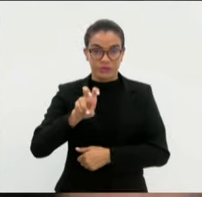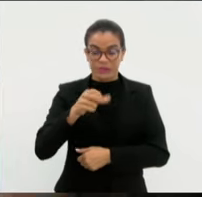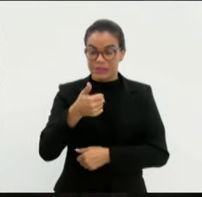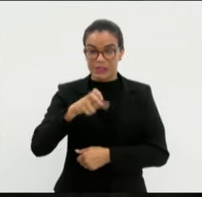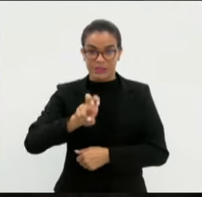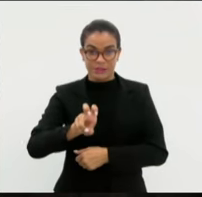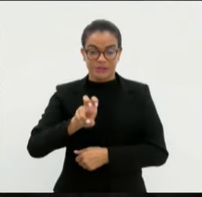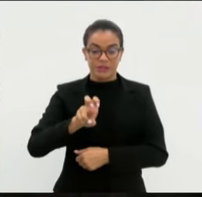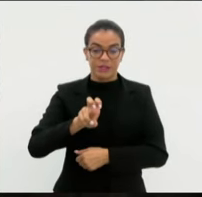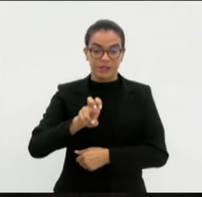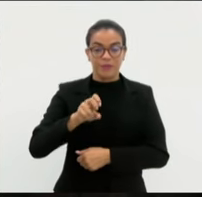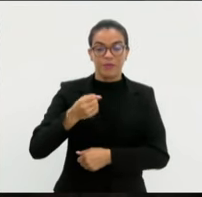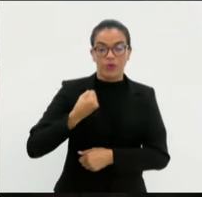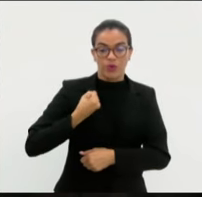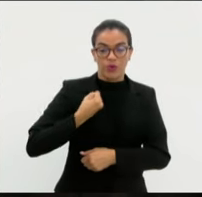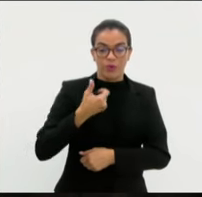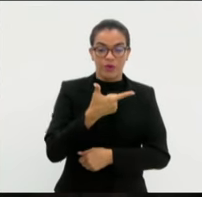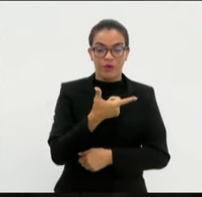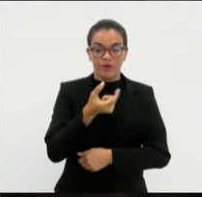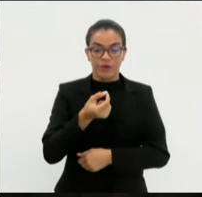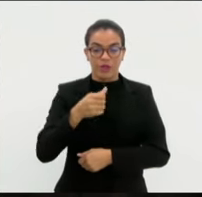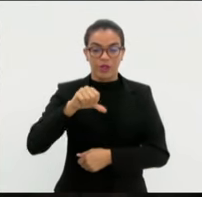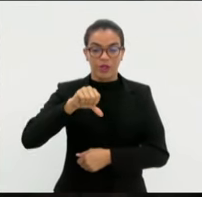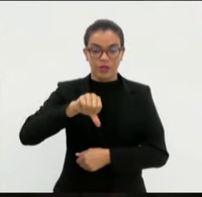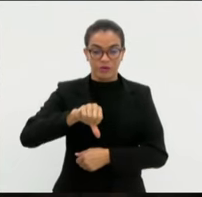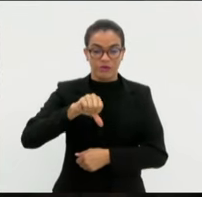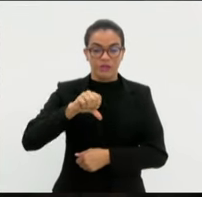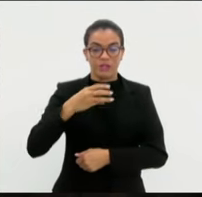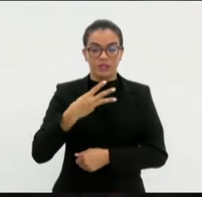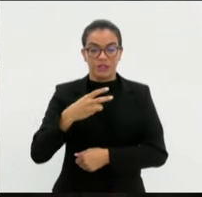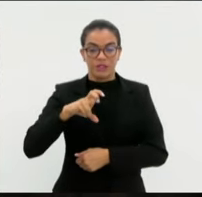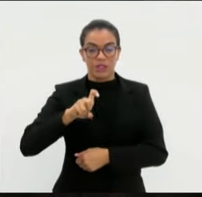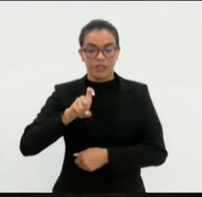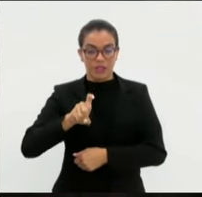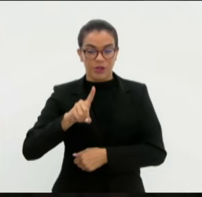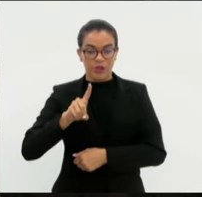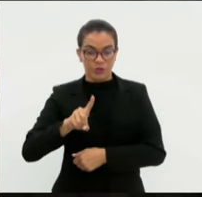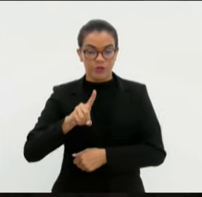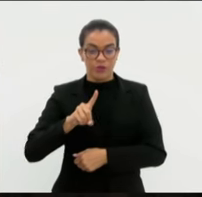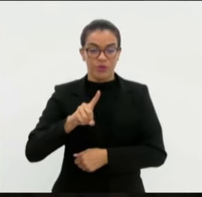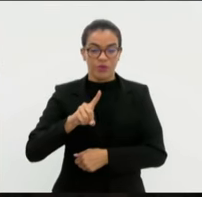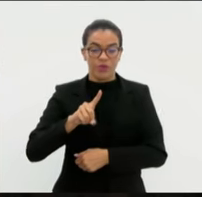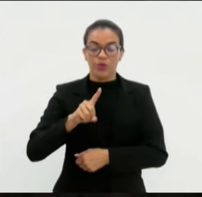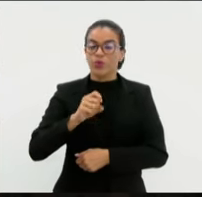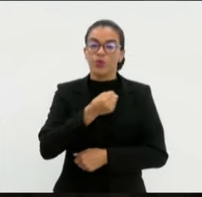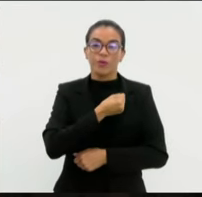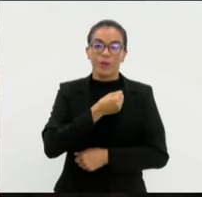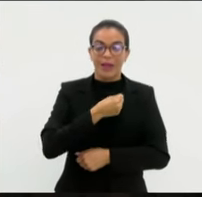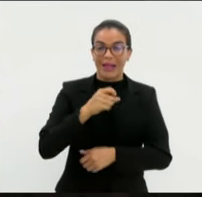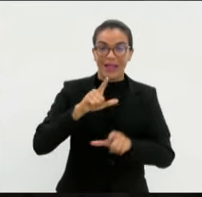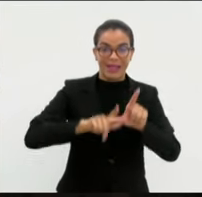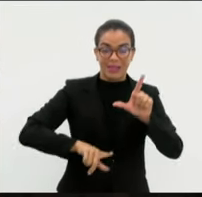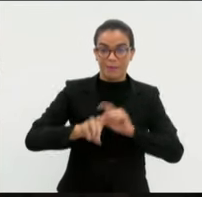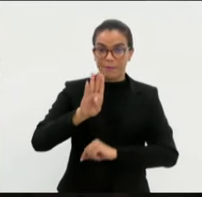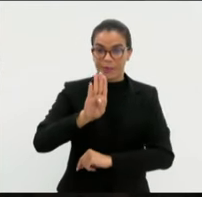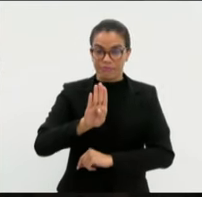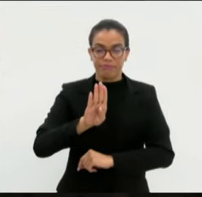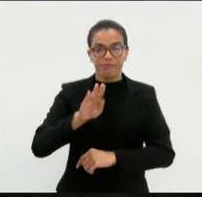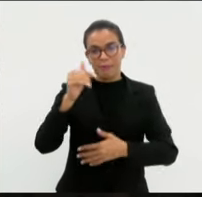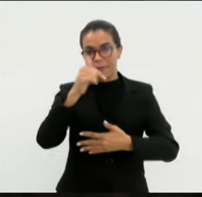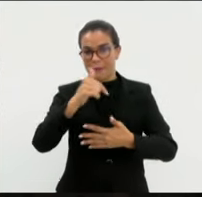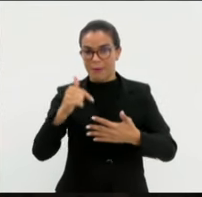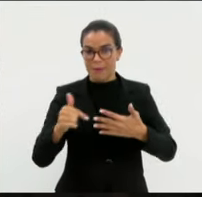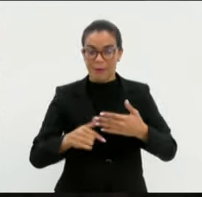número 20.931 de 1932, item B, e dá outras providências.